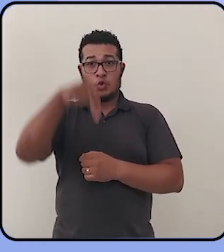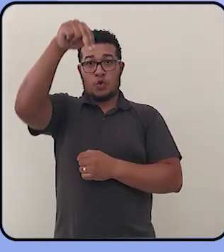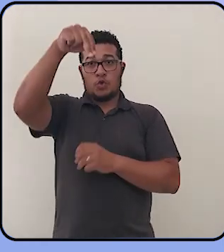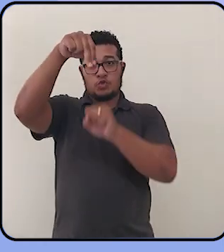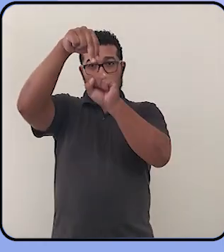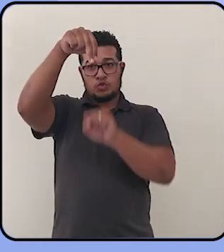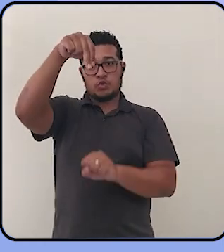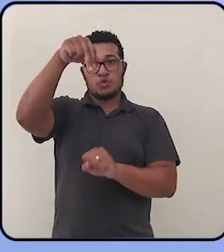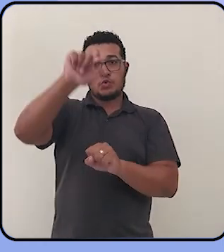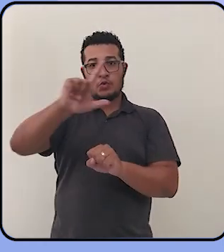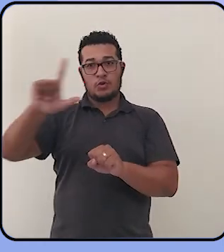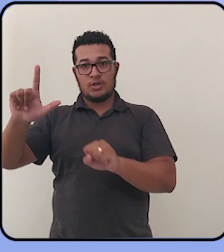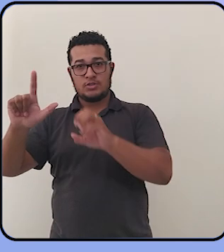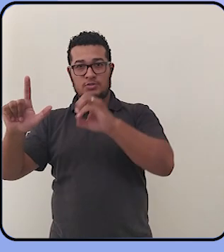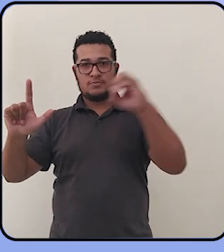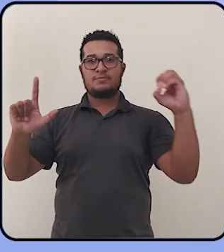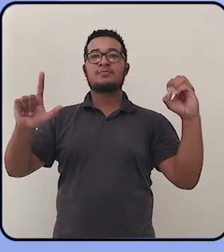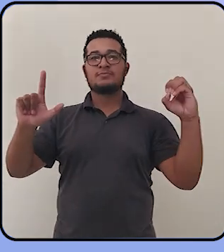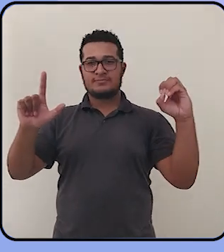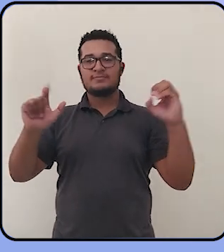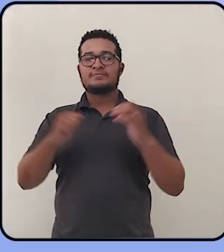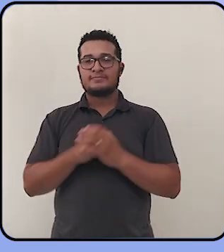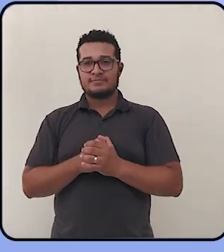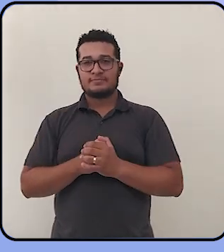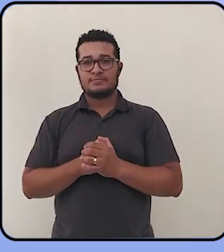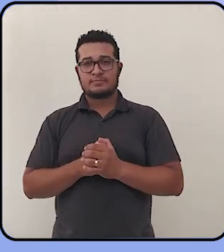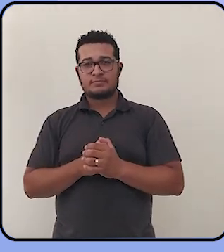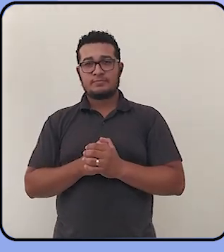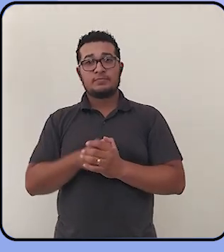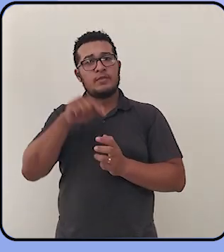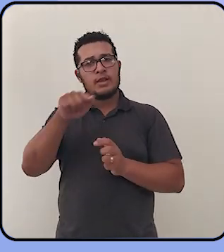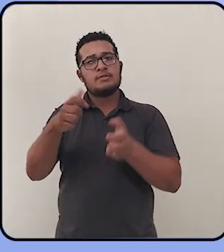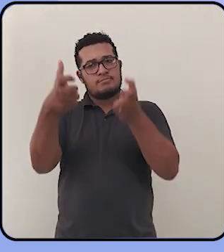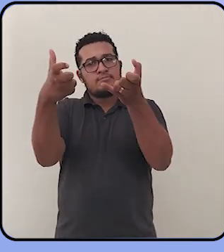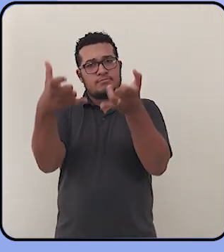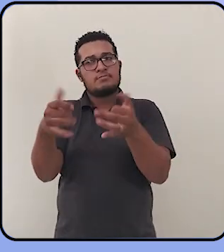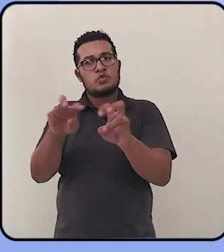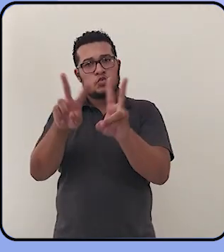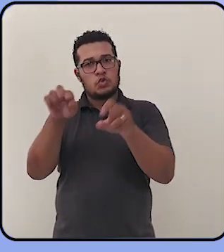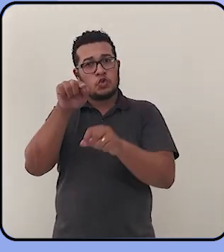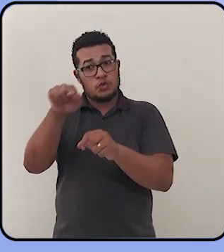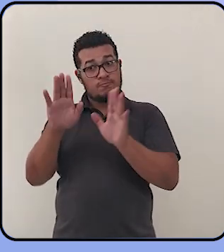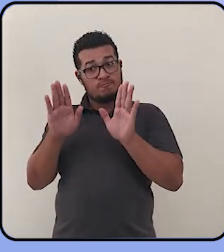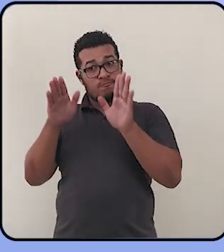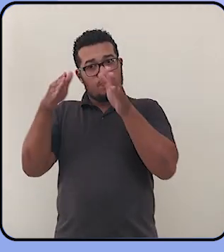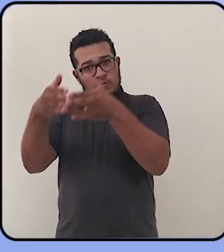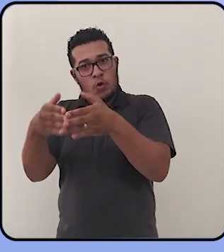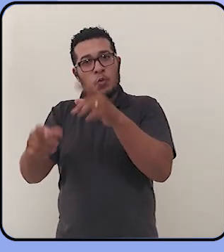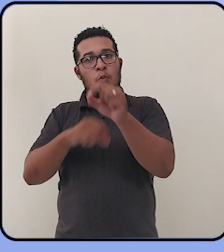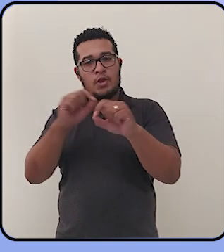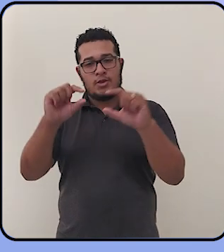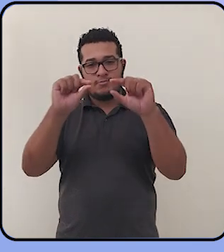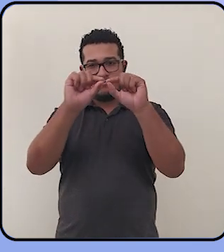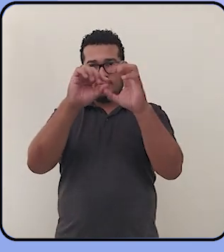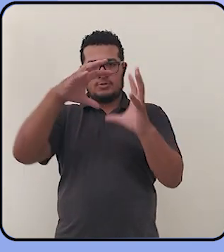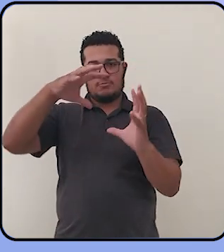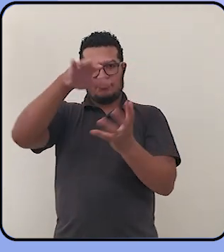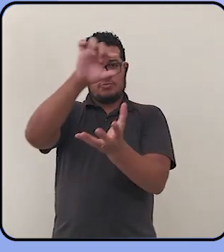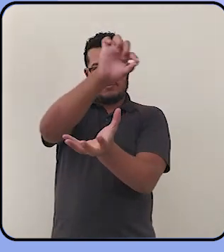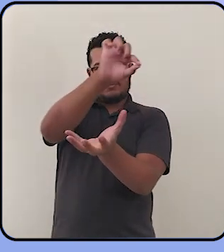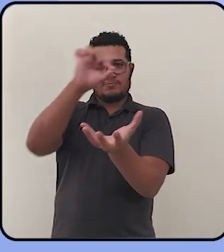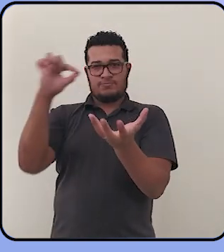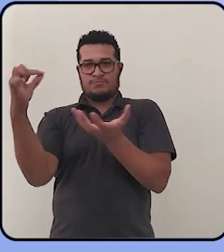sul, leste, oeste. A partir disso, ou a partir mais especificamente da linha do